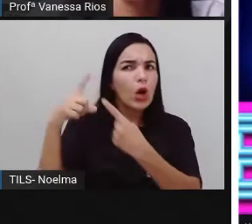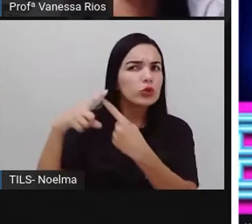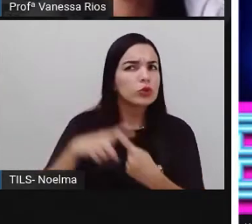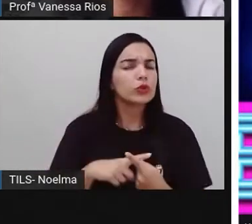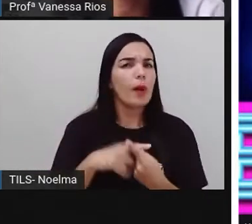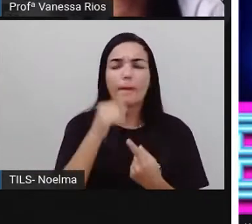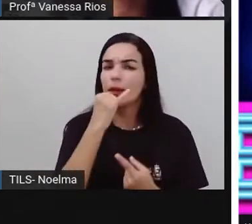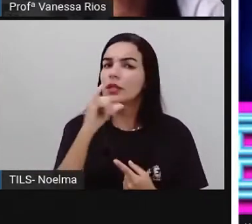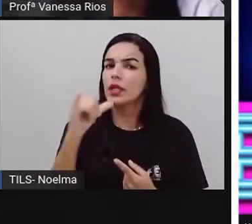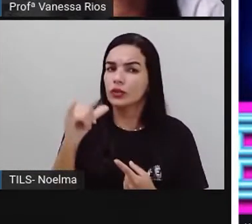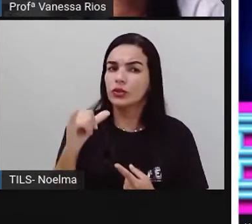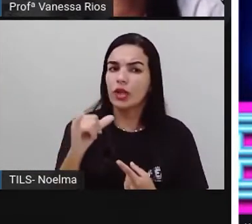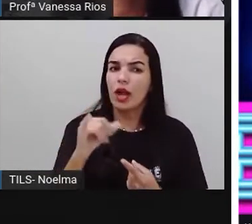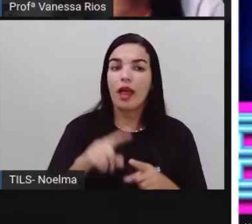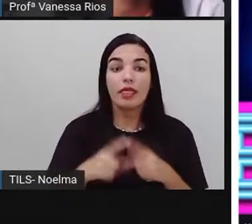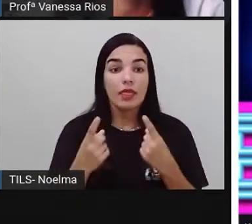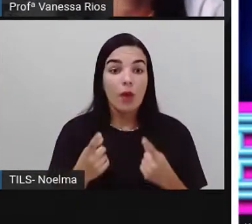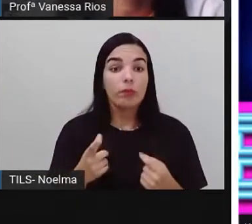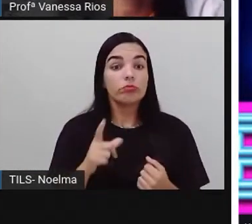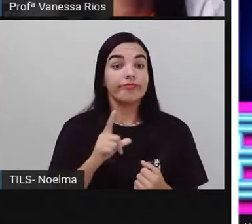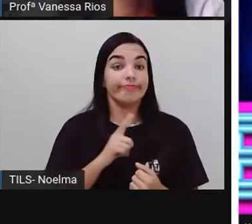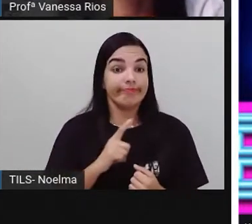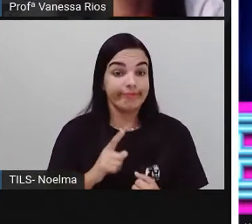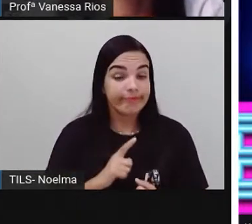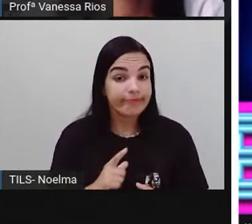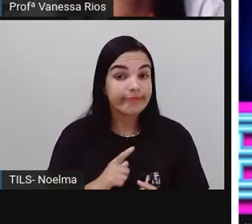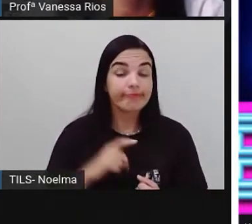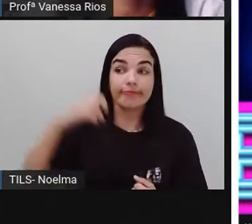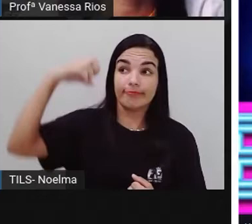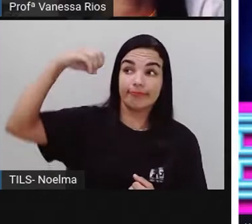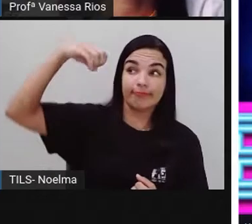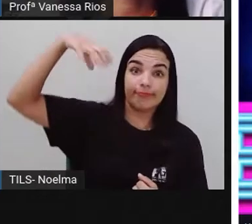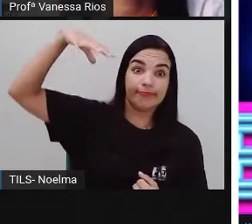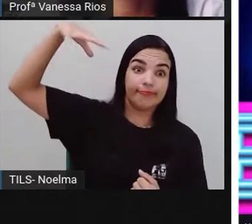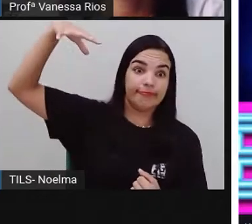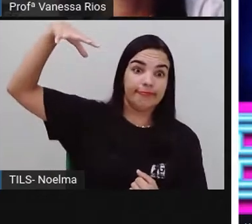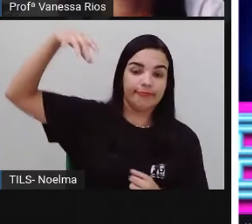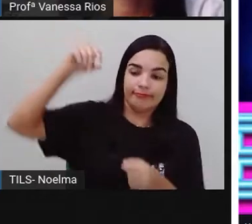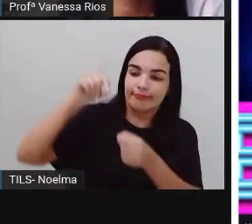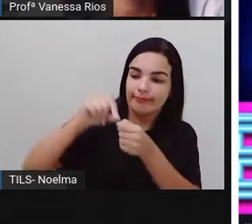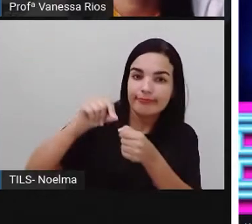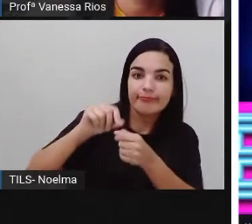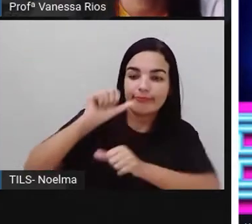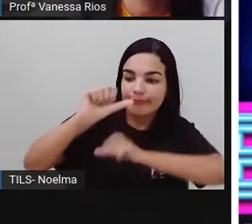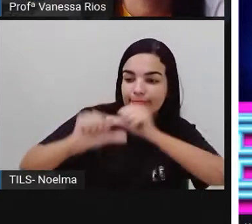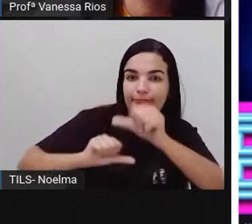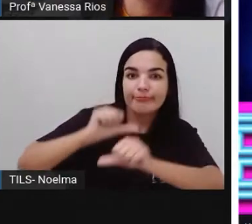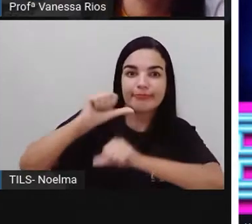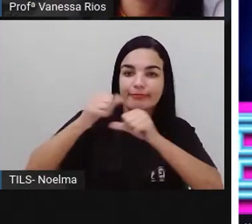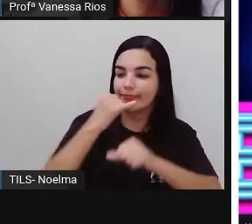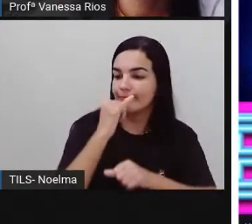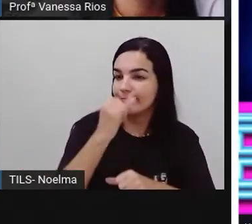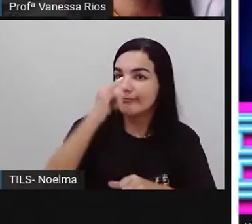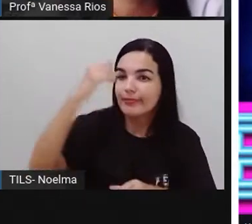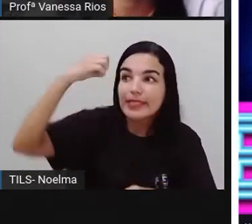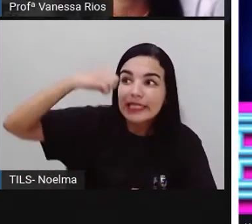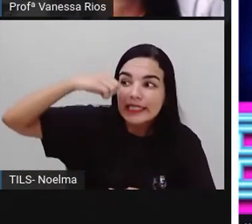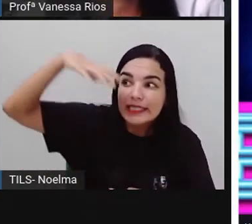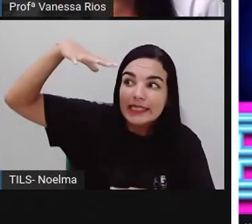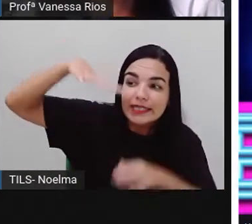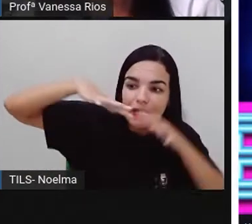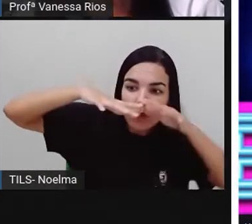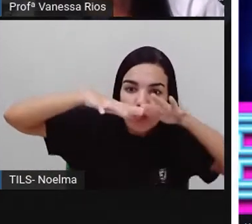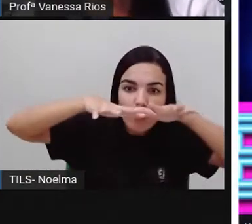ela recebe aí algo que faz com que ela produza, né, transforme essa energia em